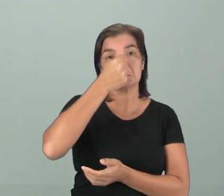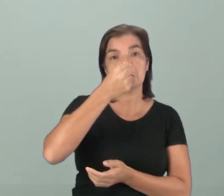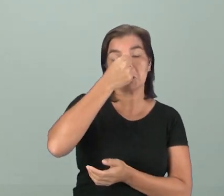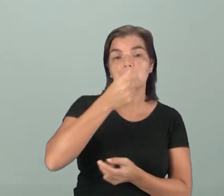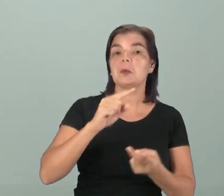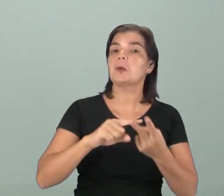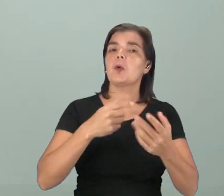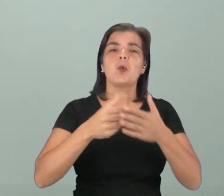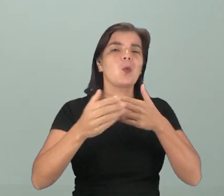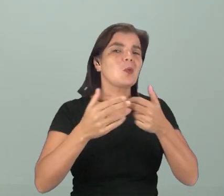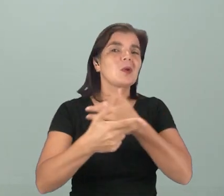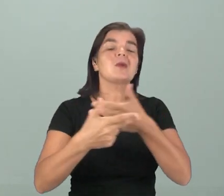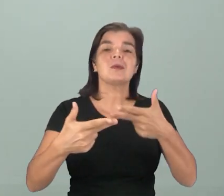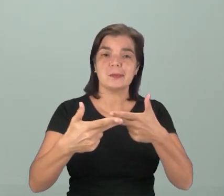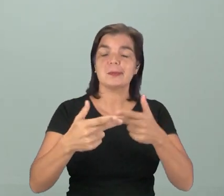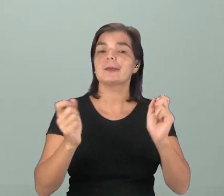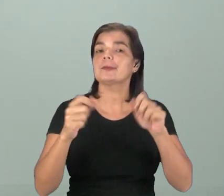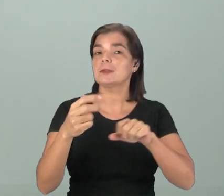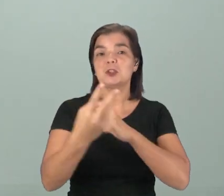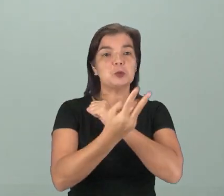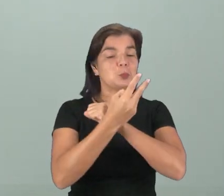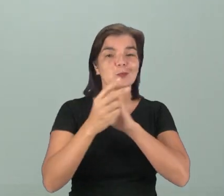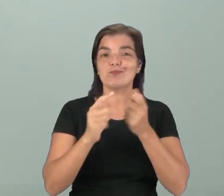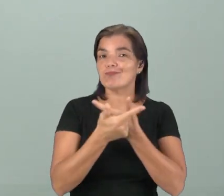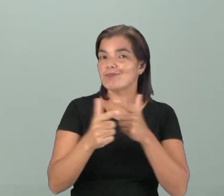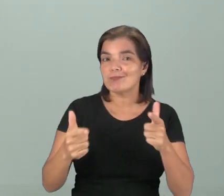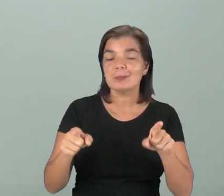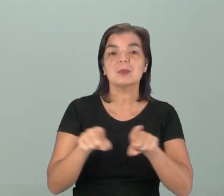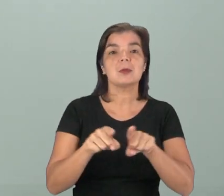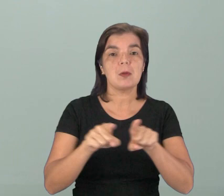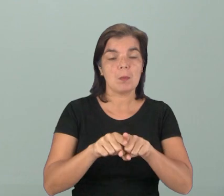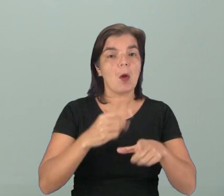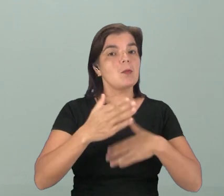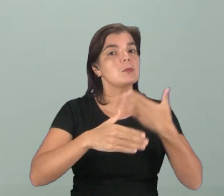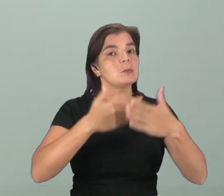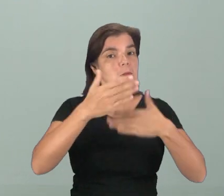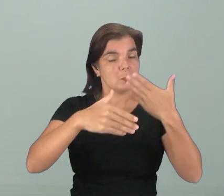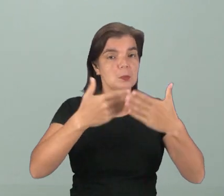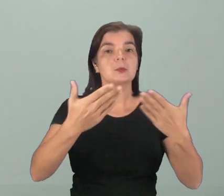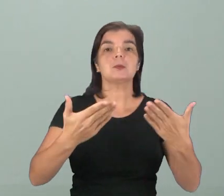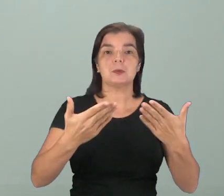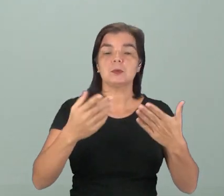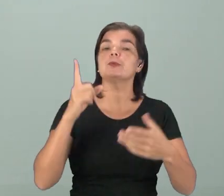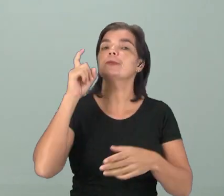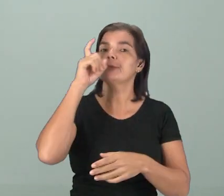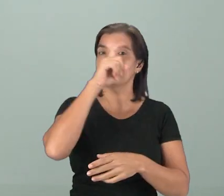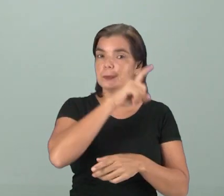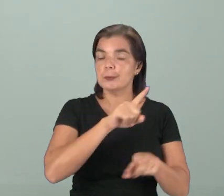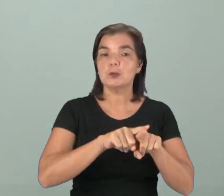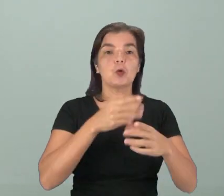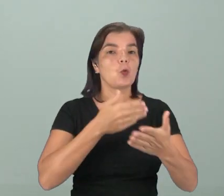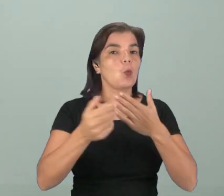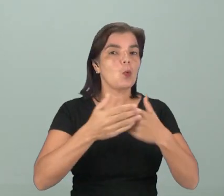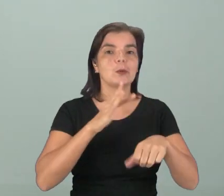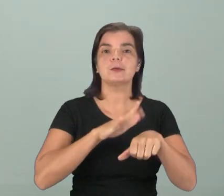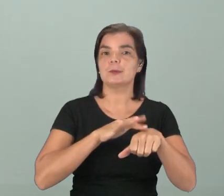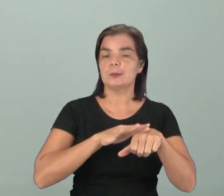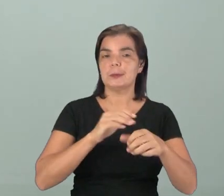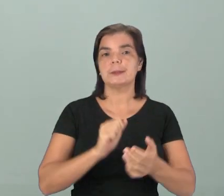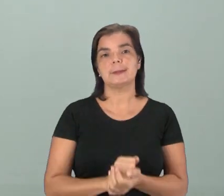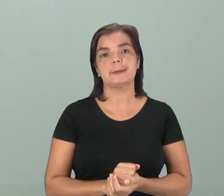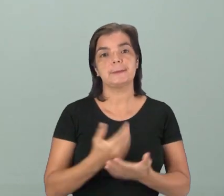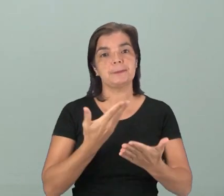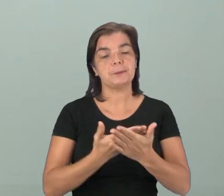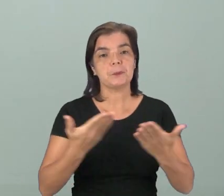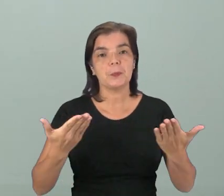um resfriado, qualquer coisa ele vai estar desprotegido e pode vir a desenvolver de formas consecutivas qualquer doença que aparecer. Então,